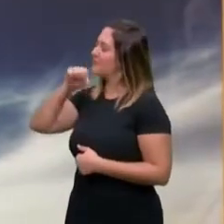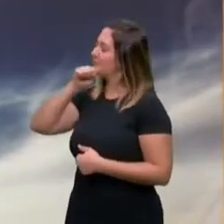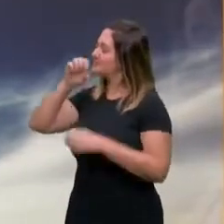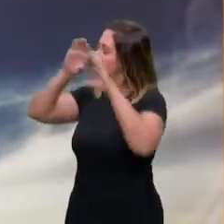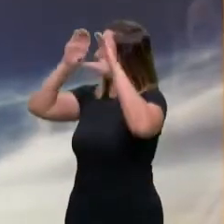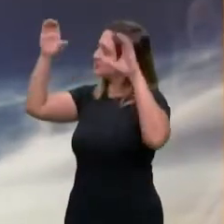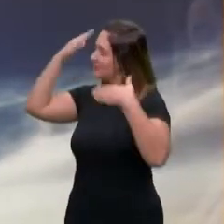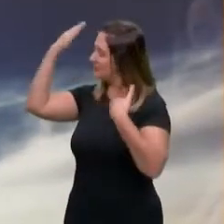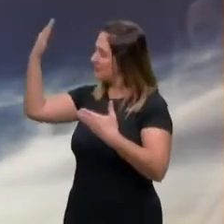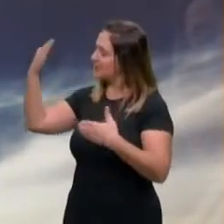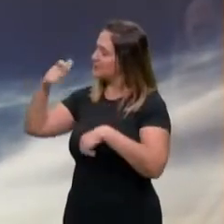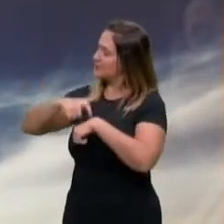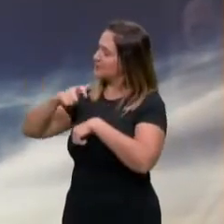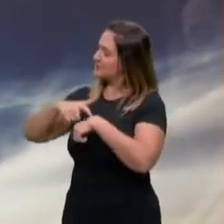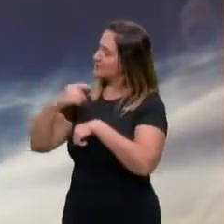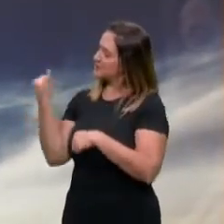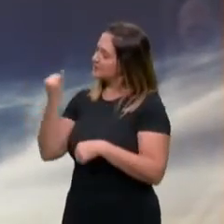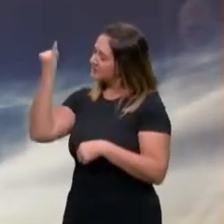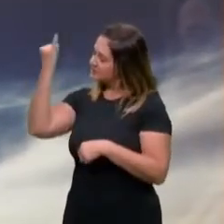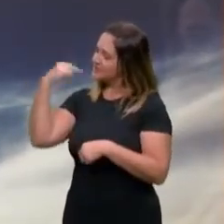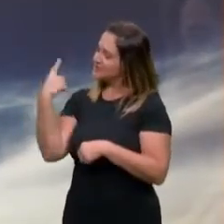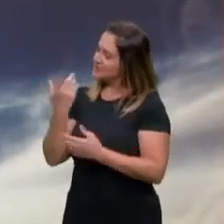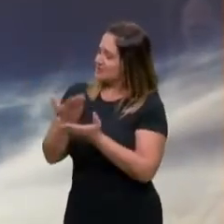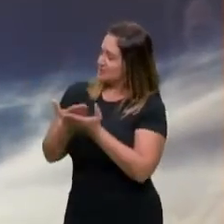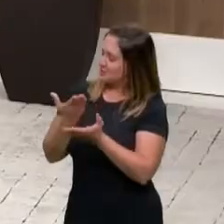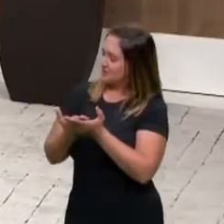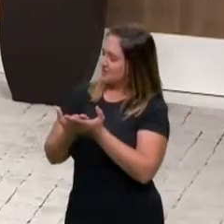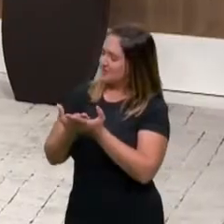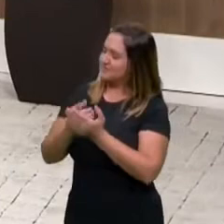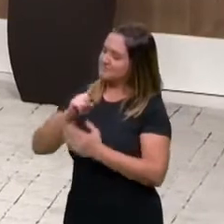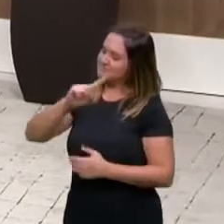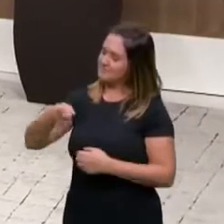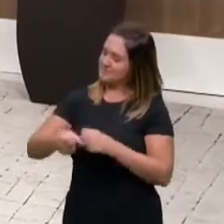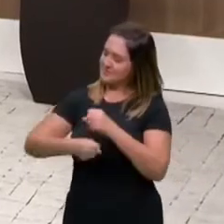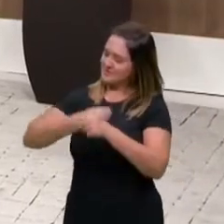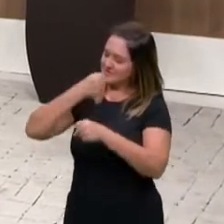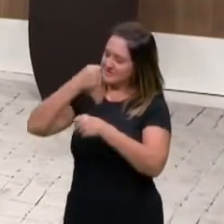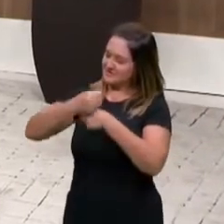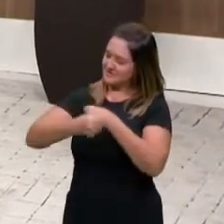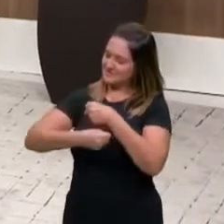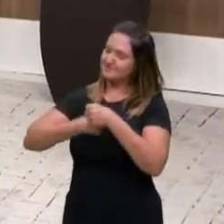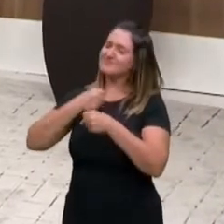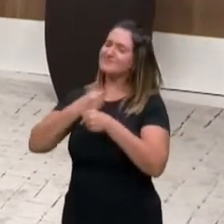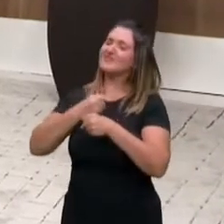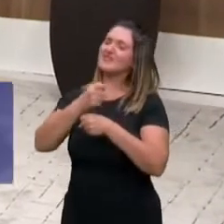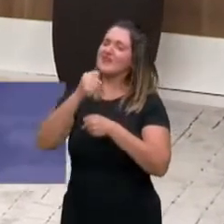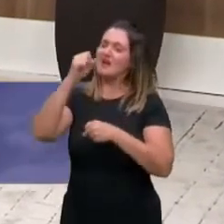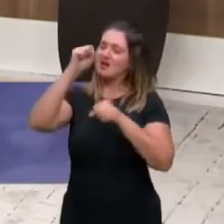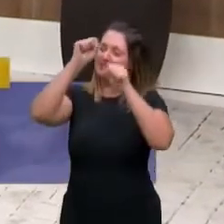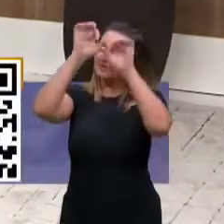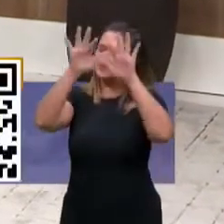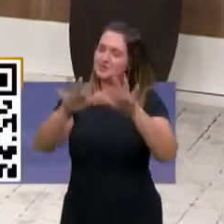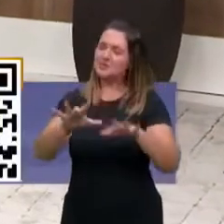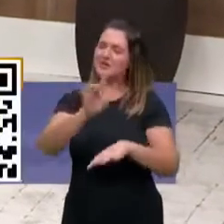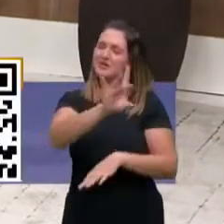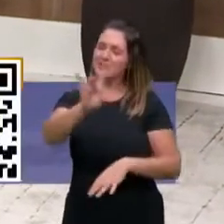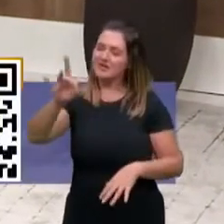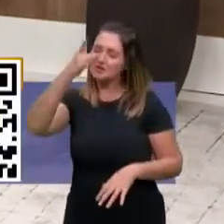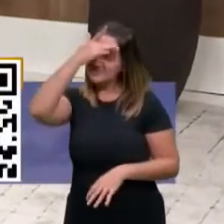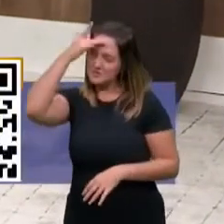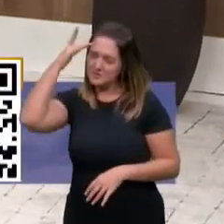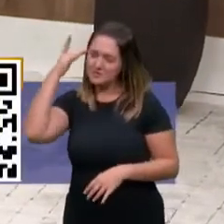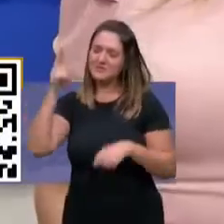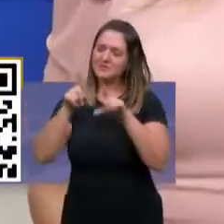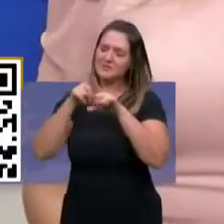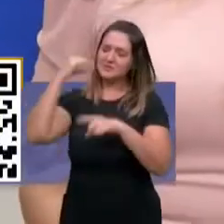momento importante em que vamos estudar sobre o milênio. Abençoa esse estudo, os alunos, a cada um de nós, e que o